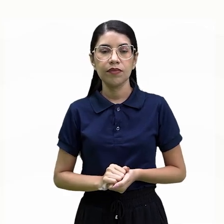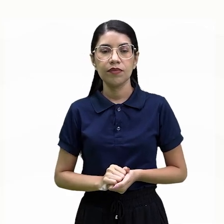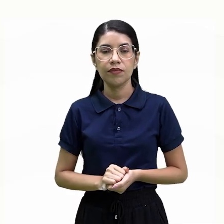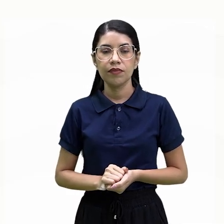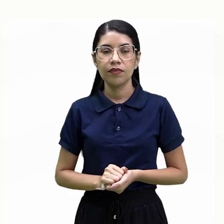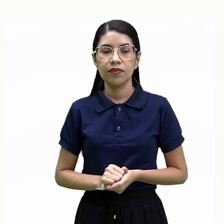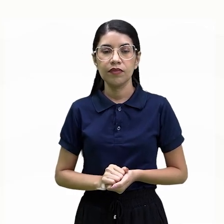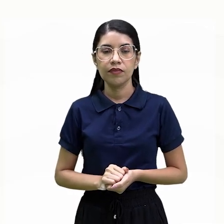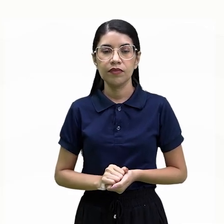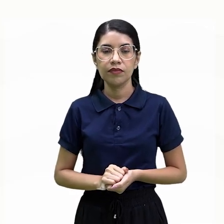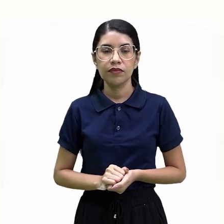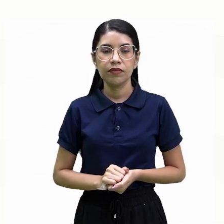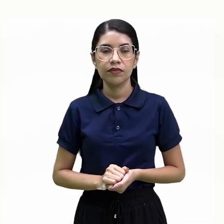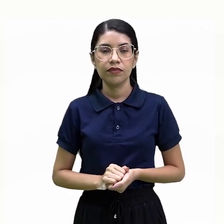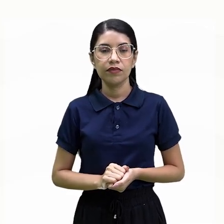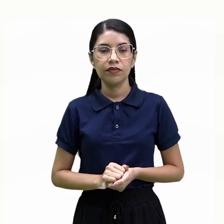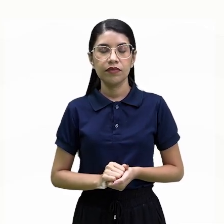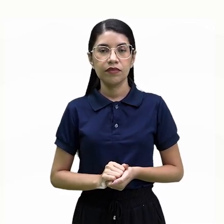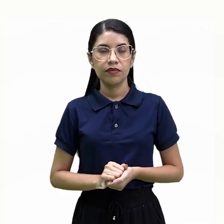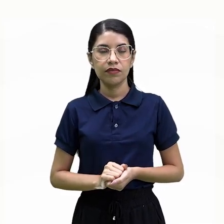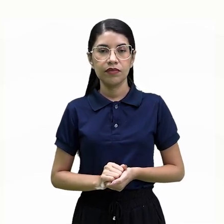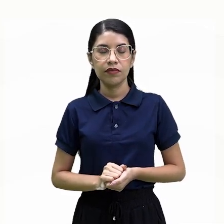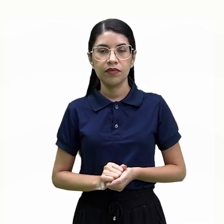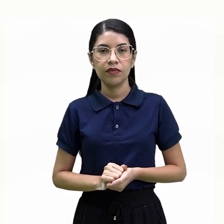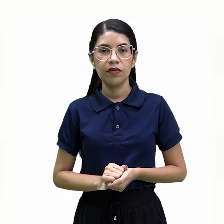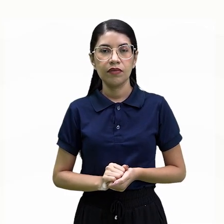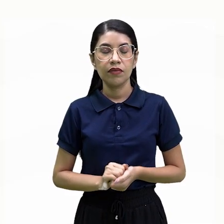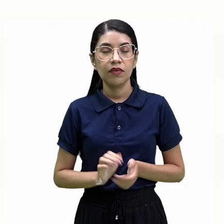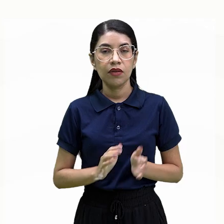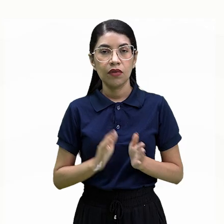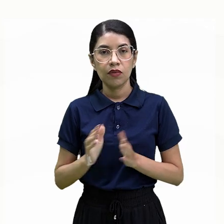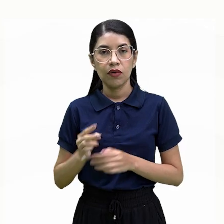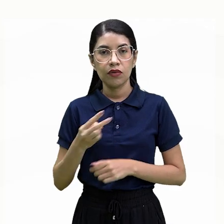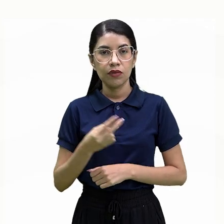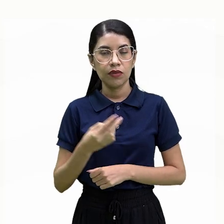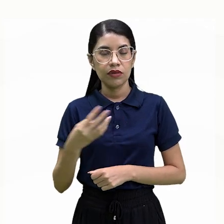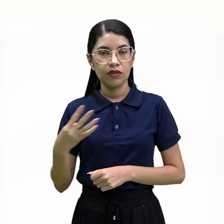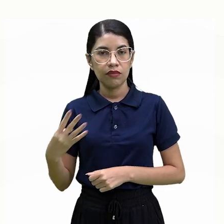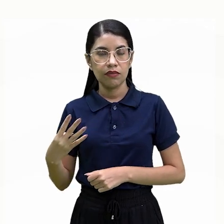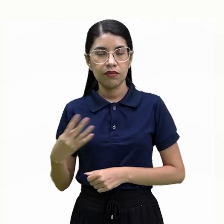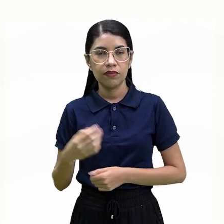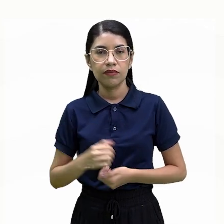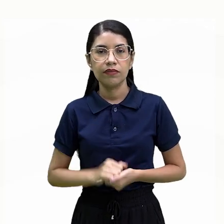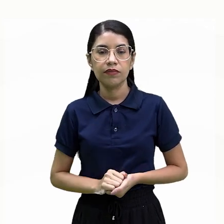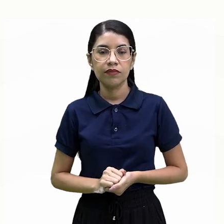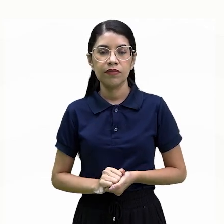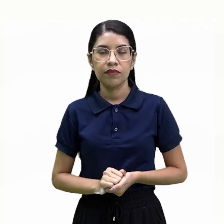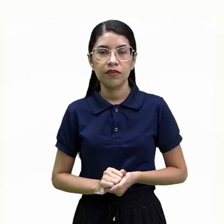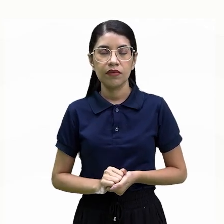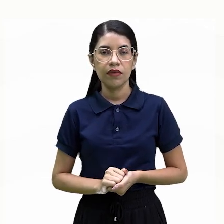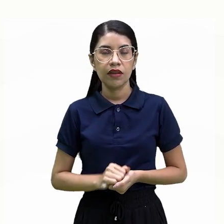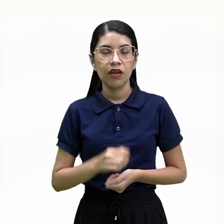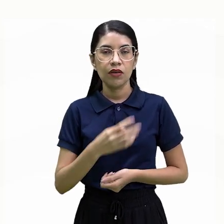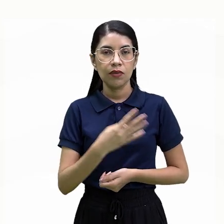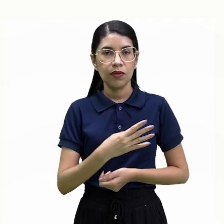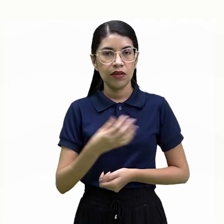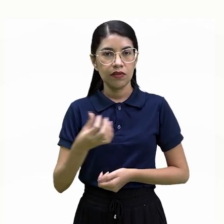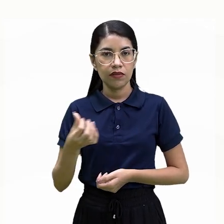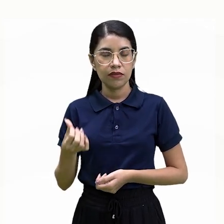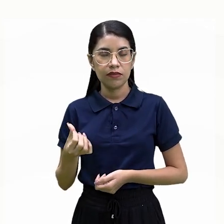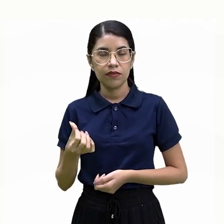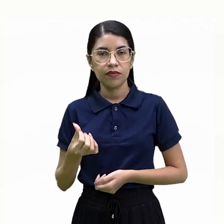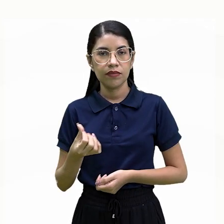e vai parar aqui no 2. Beleza, depois nós vamos ter uma do 2 ao 4. Depois, do 4 ao